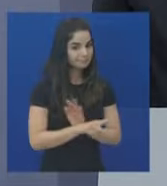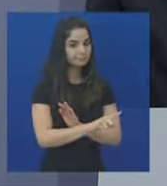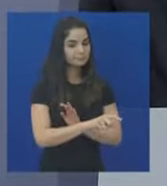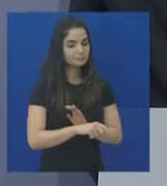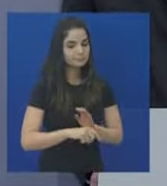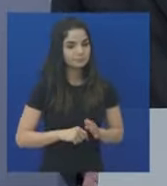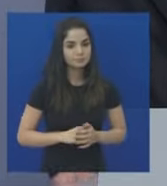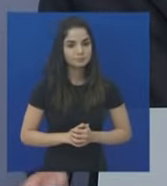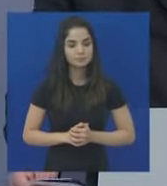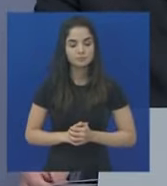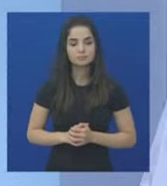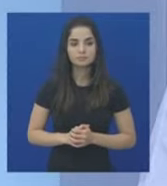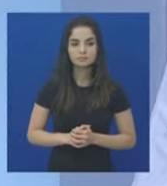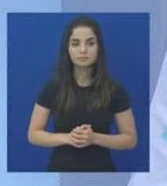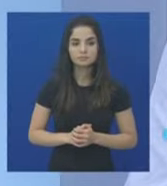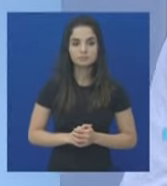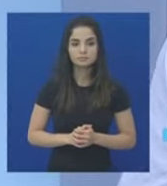a pergunta a partir de agora.